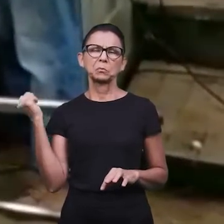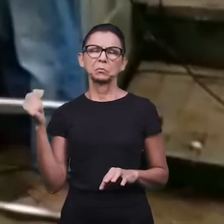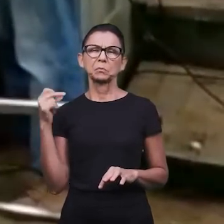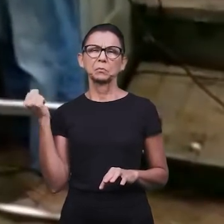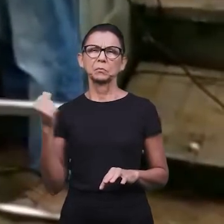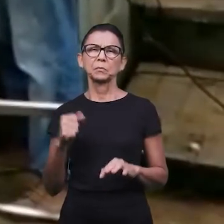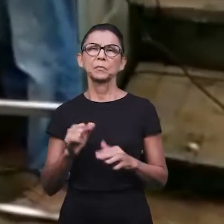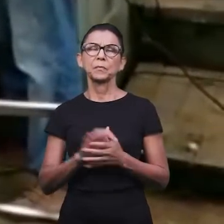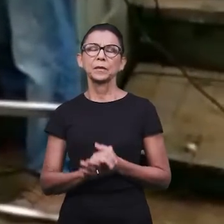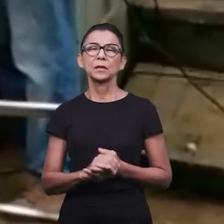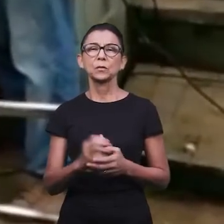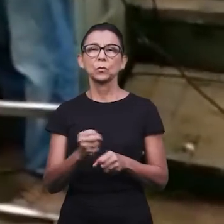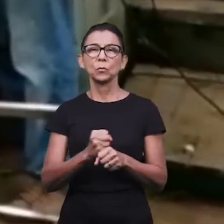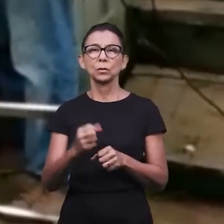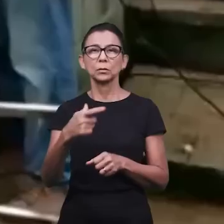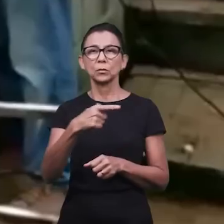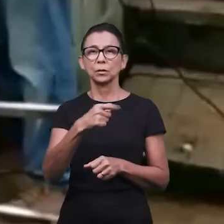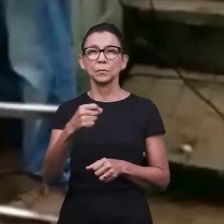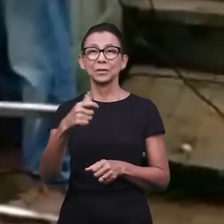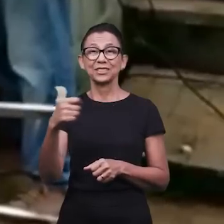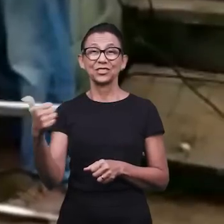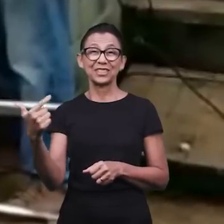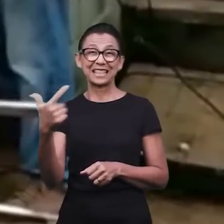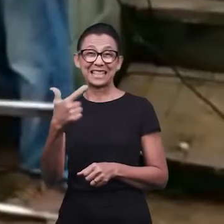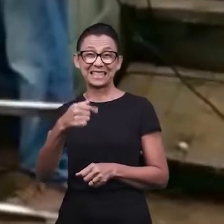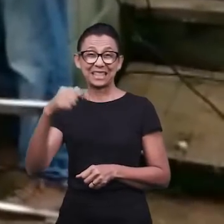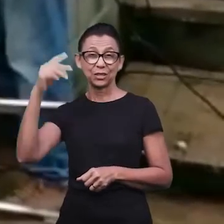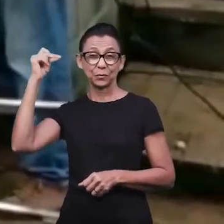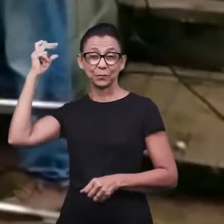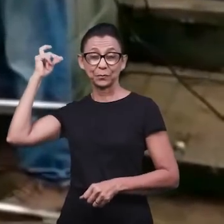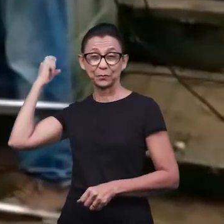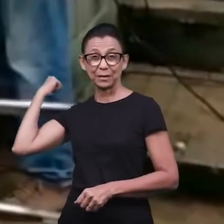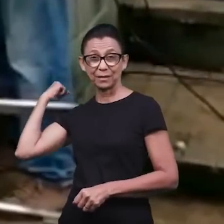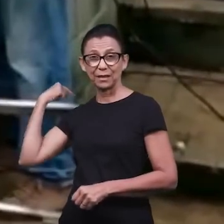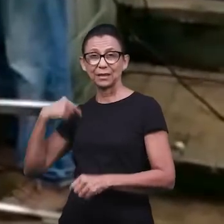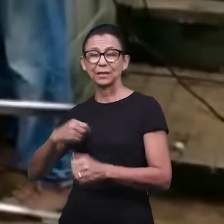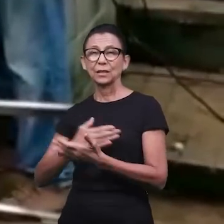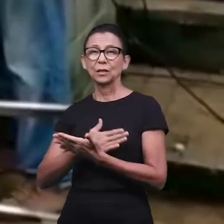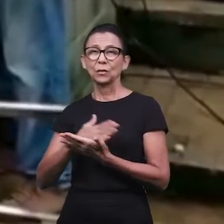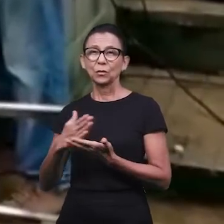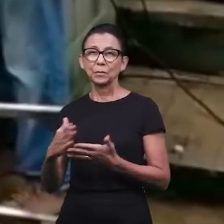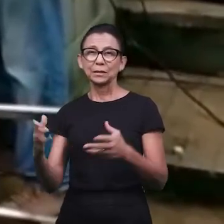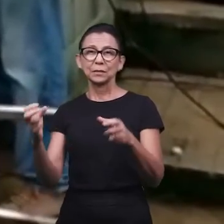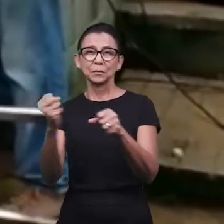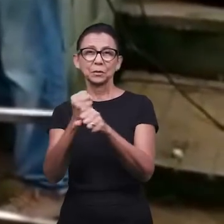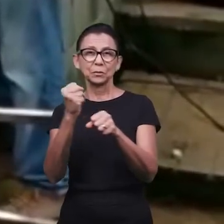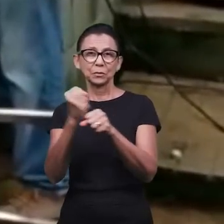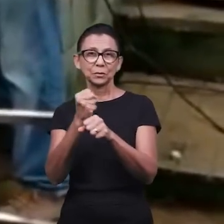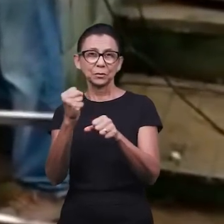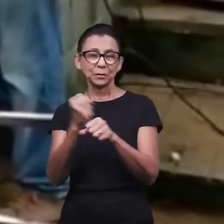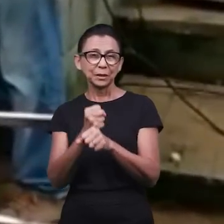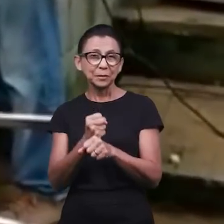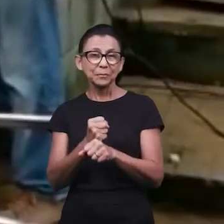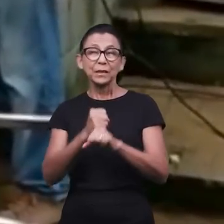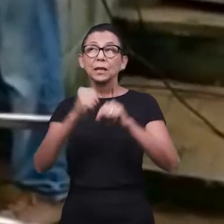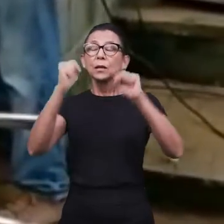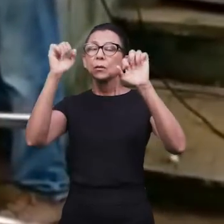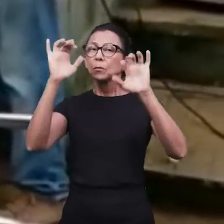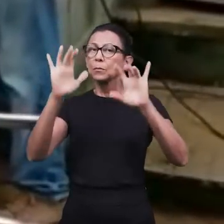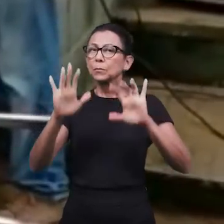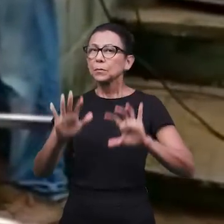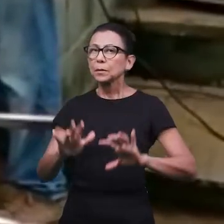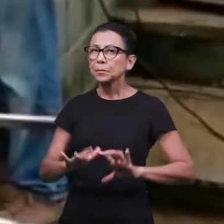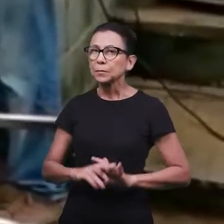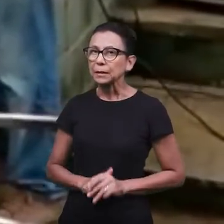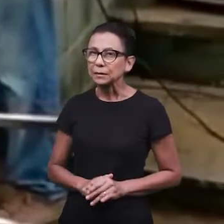de 2017 aqui no Manaim. Construímos todos esse Manaim aqui, serviço voluntário e tudo. E tem sido uma bênção em cada um dos irmãos aqui representando